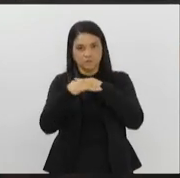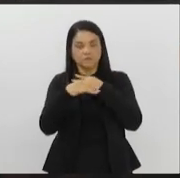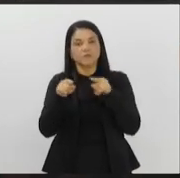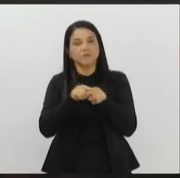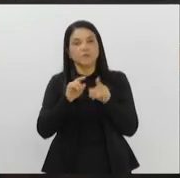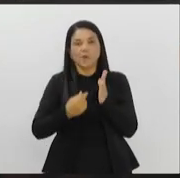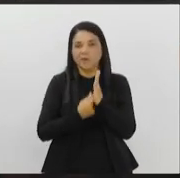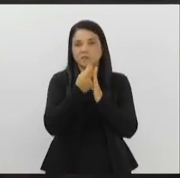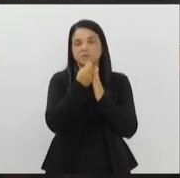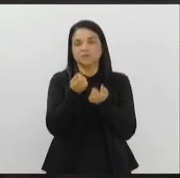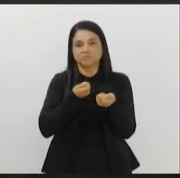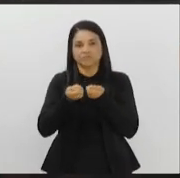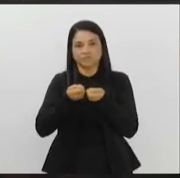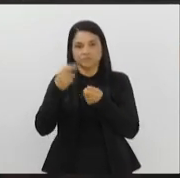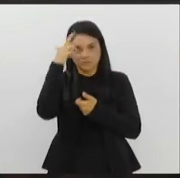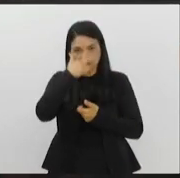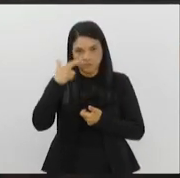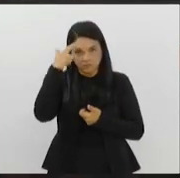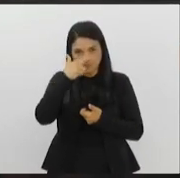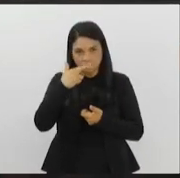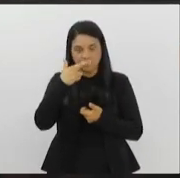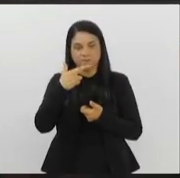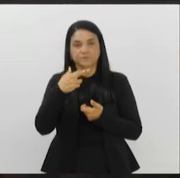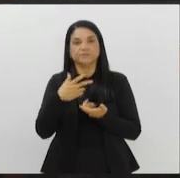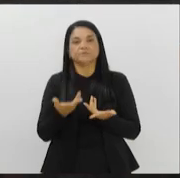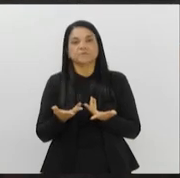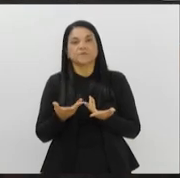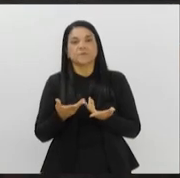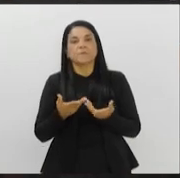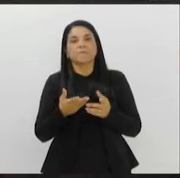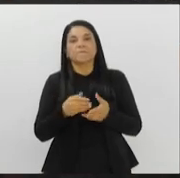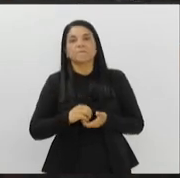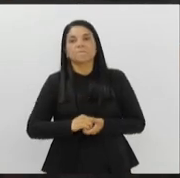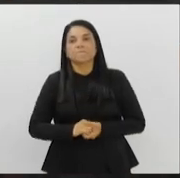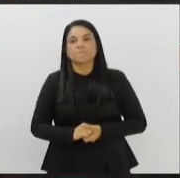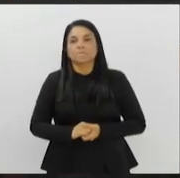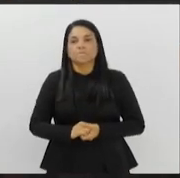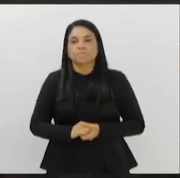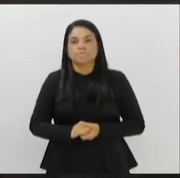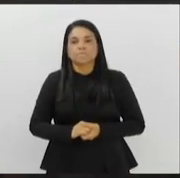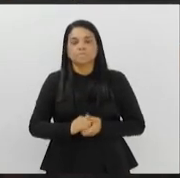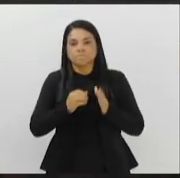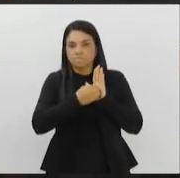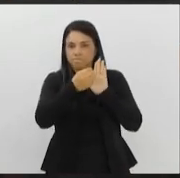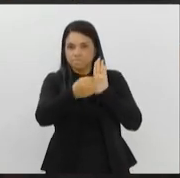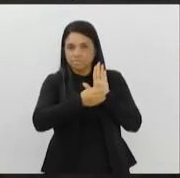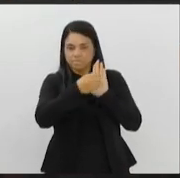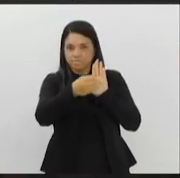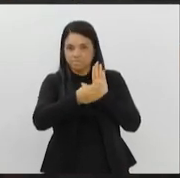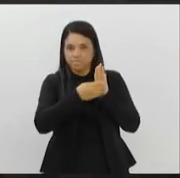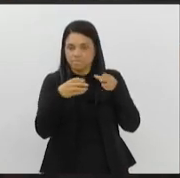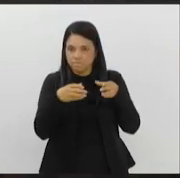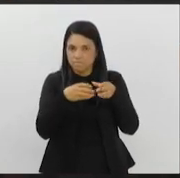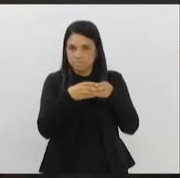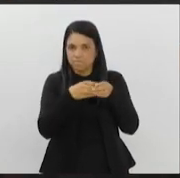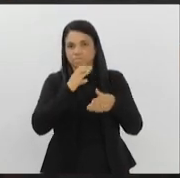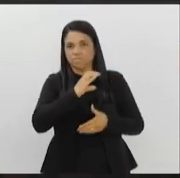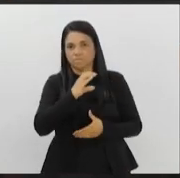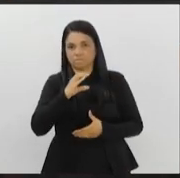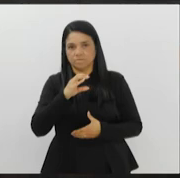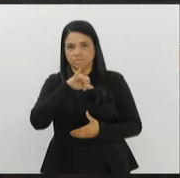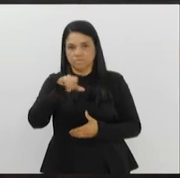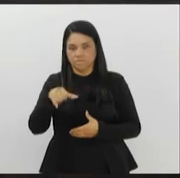de Orçamento, Finanças, Fiscalização Financeira e Controle. Para emitir parecer pela Comissão de